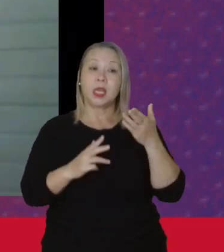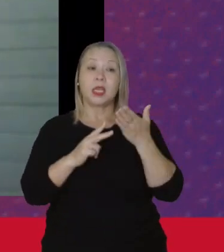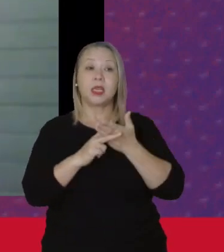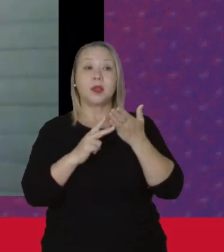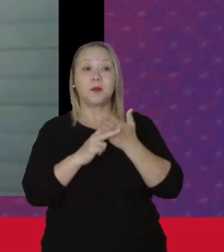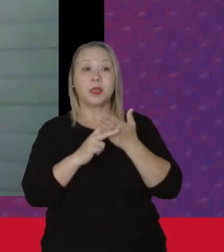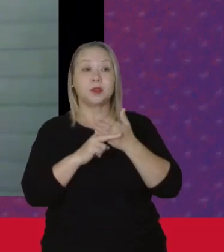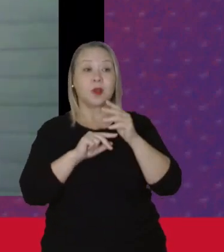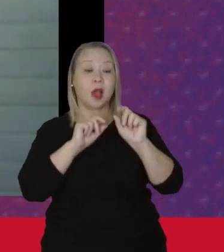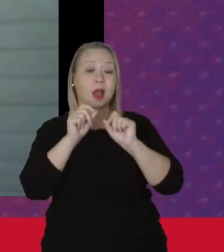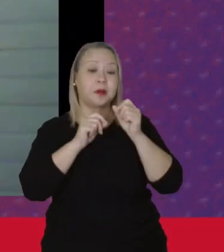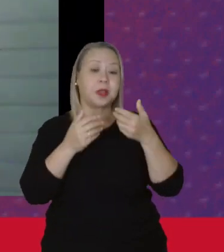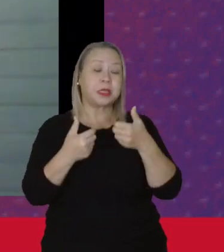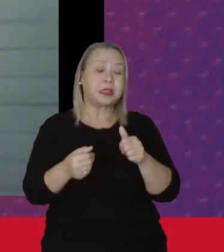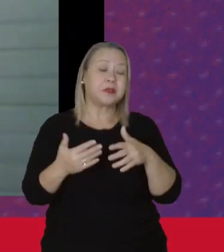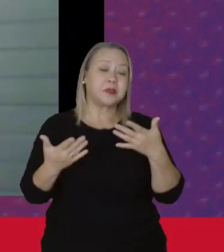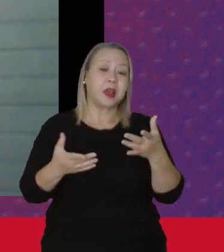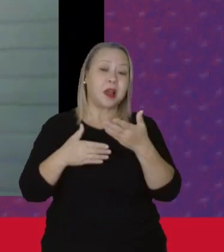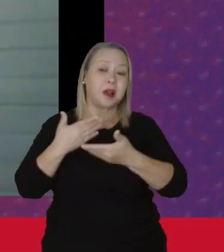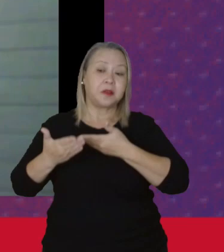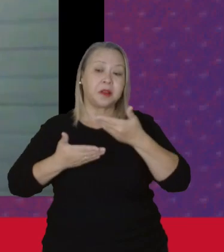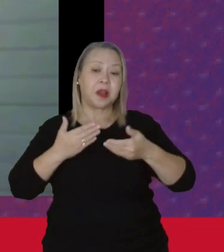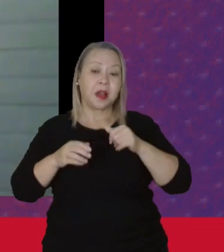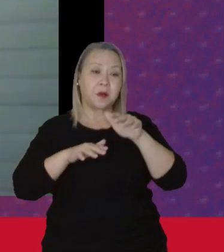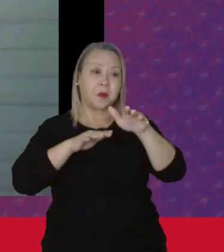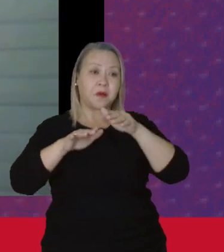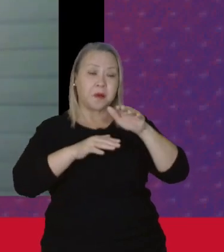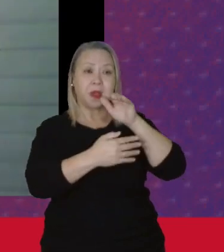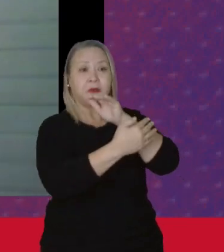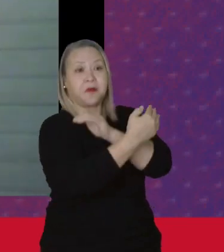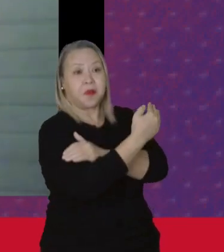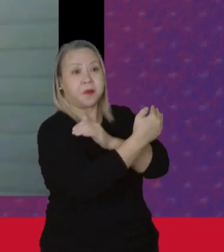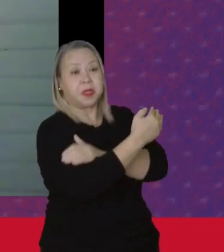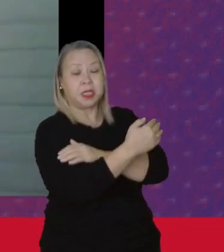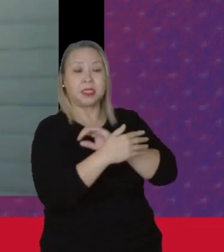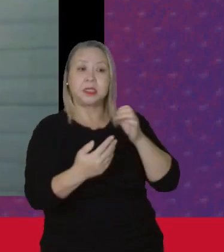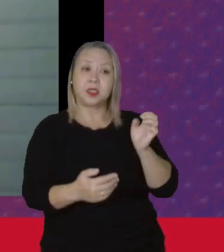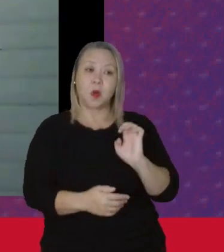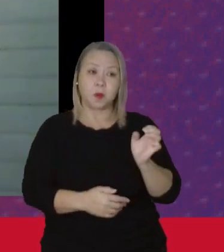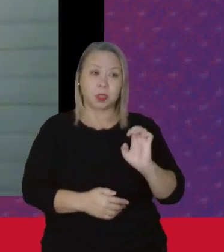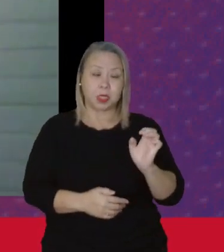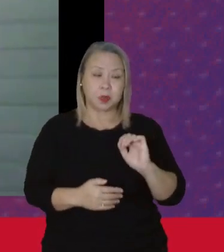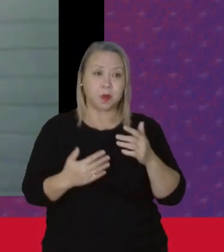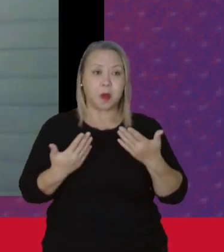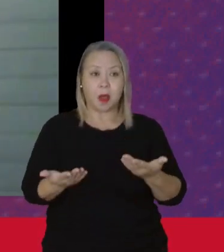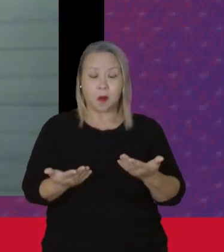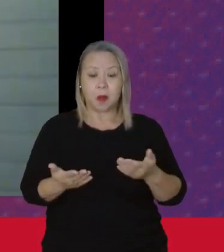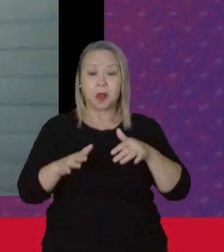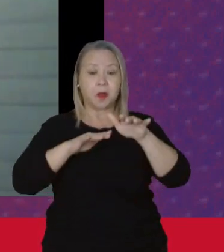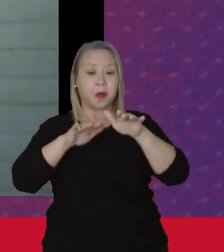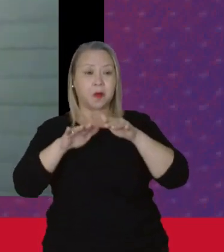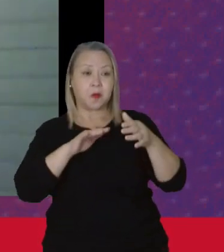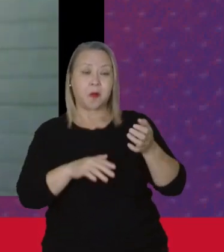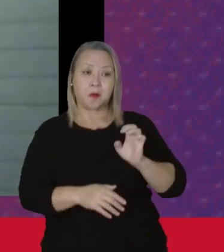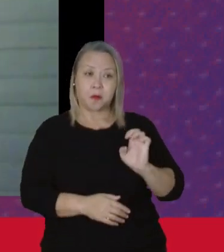até então estava muito ligado, né, ao movimento feminista e homossexual, entendendo como movimento gay,